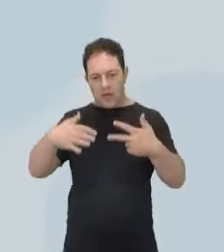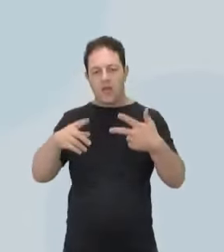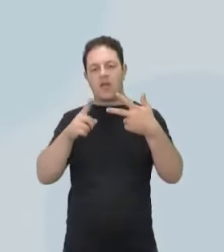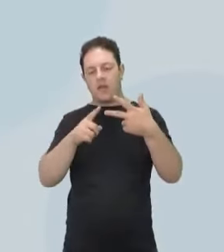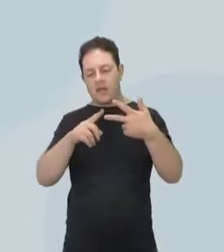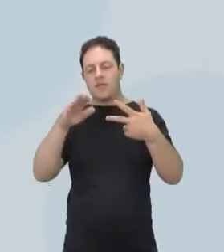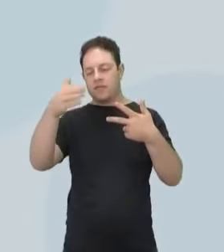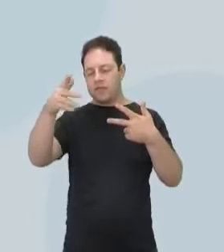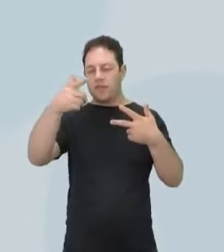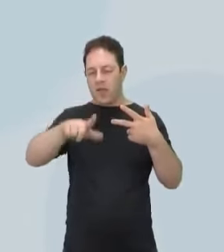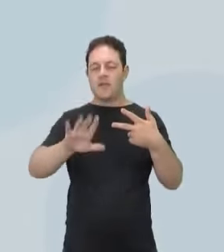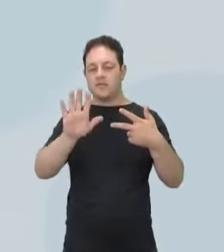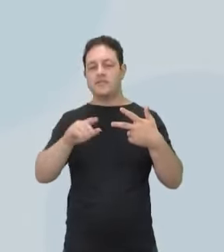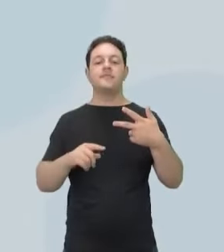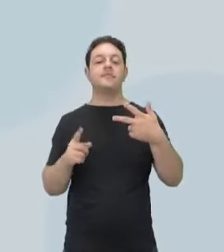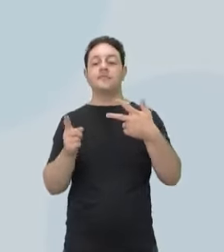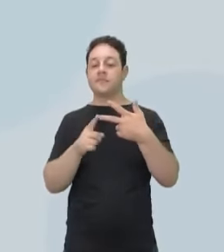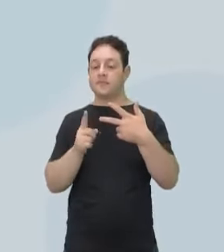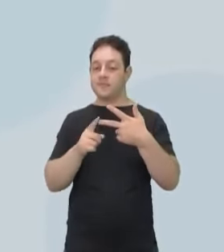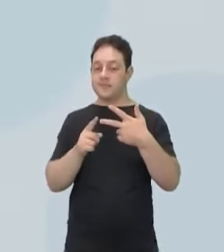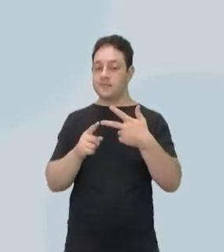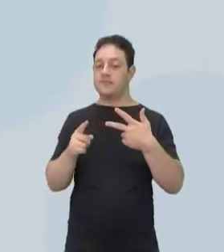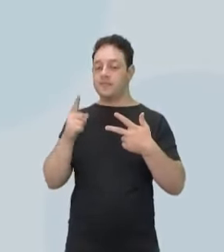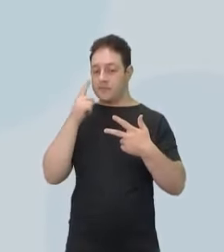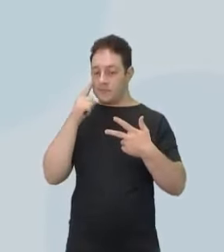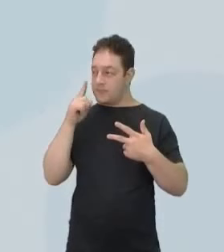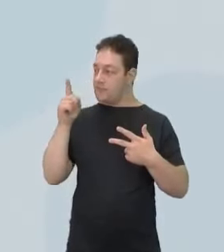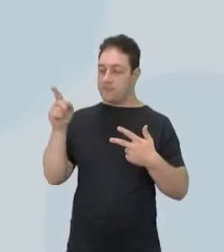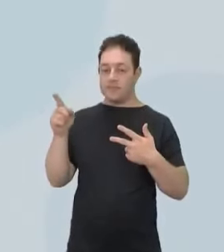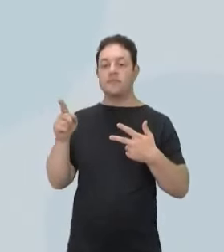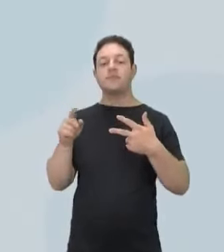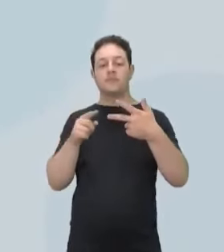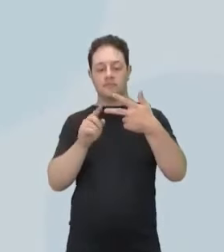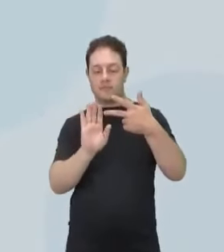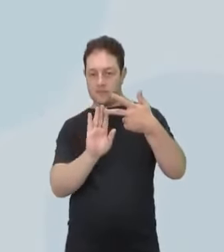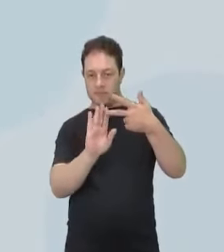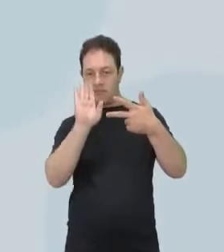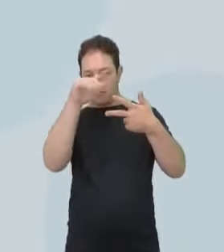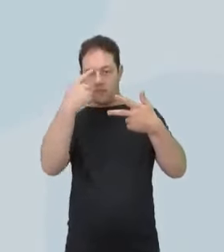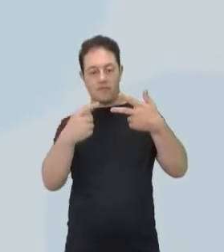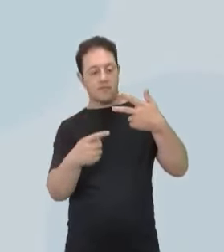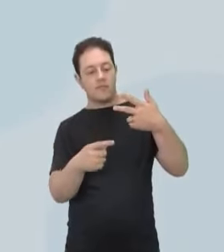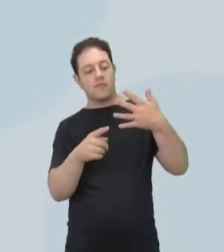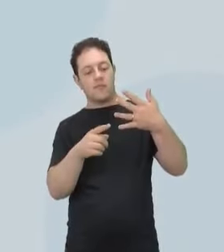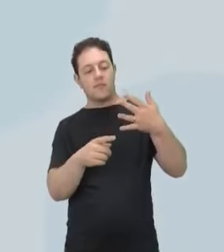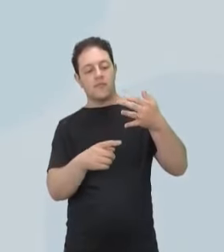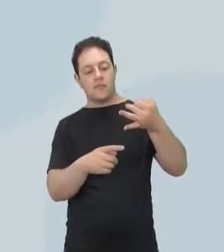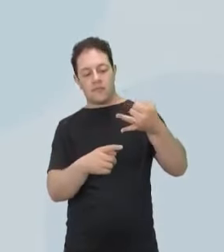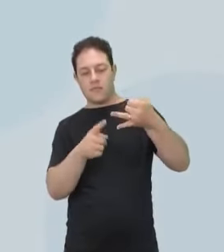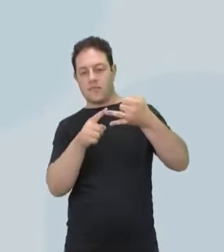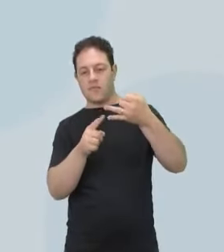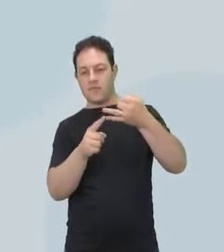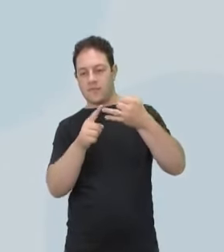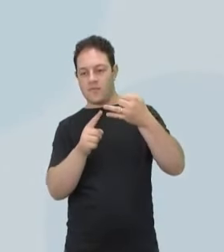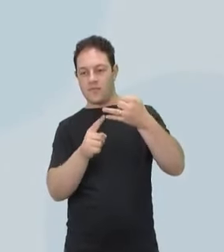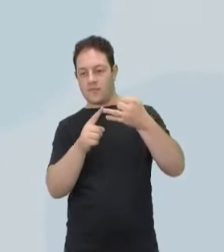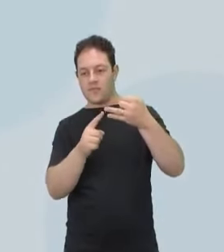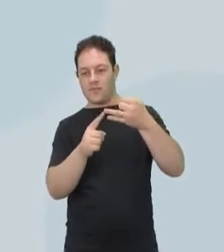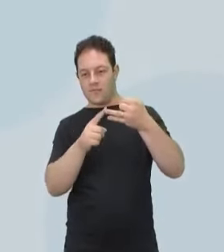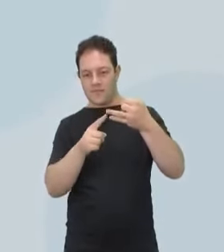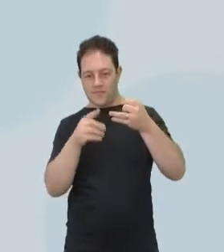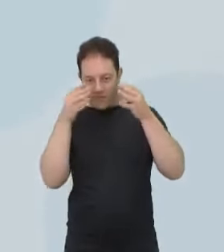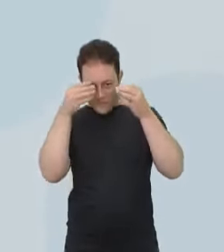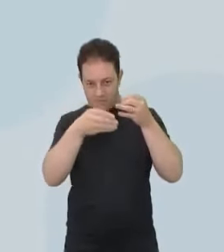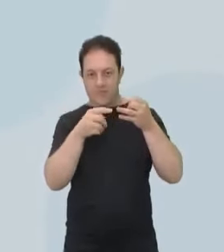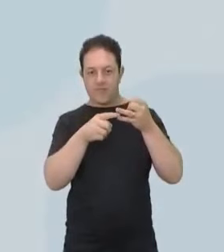trilhas anteriores. E, então, nós focaremos nos 2 últimos, meteorológicos e hidrológicos. Perfeito. Né? E